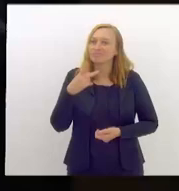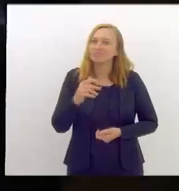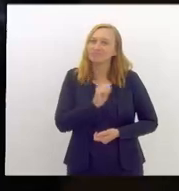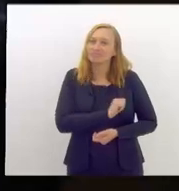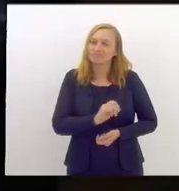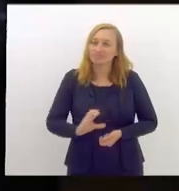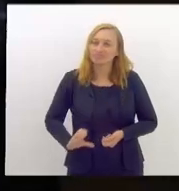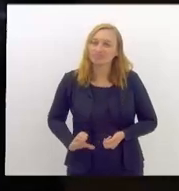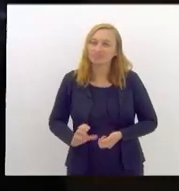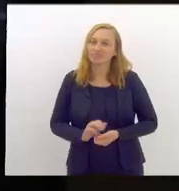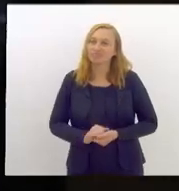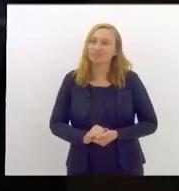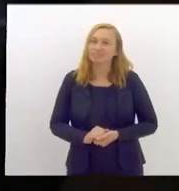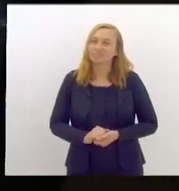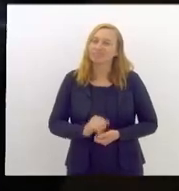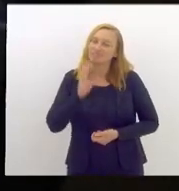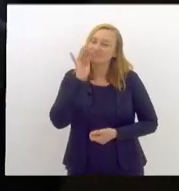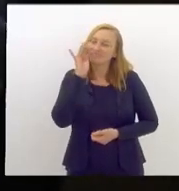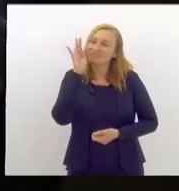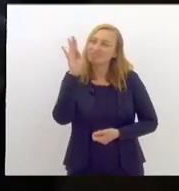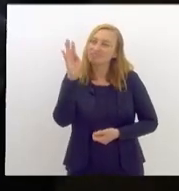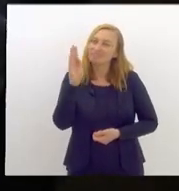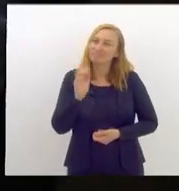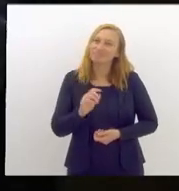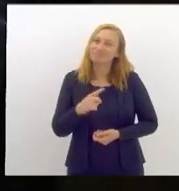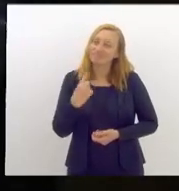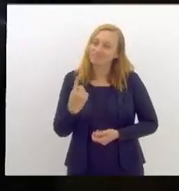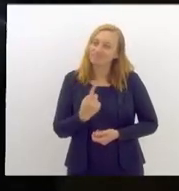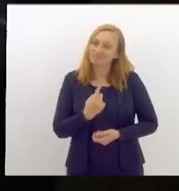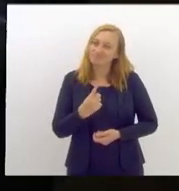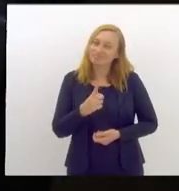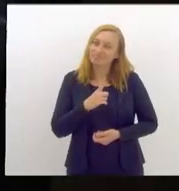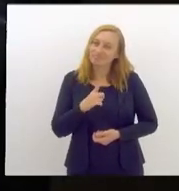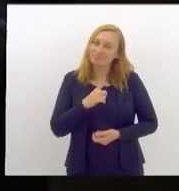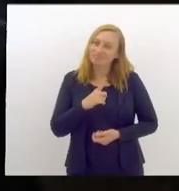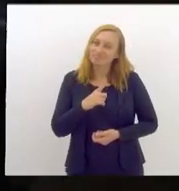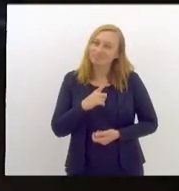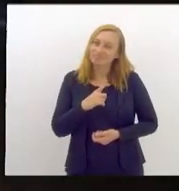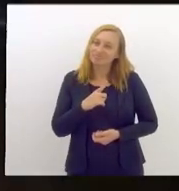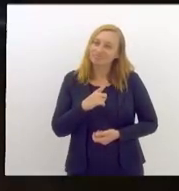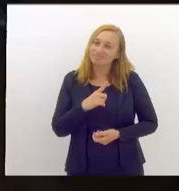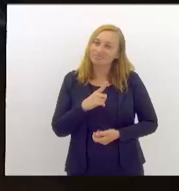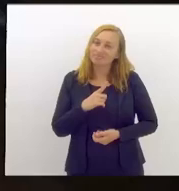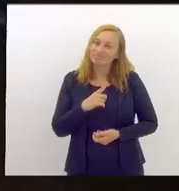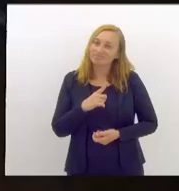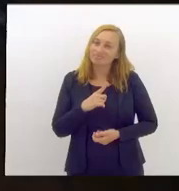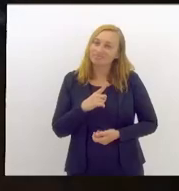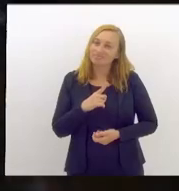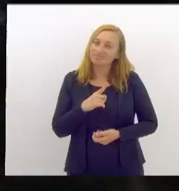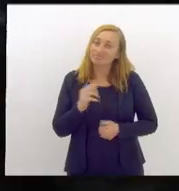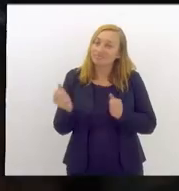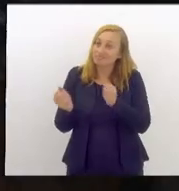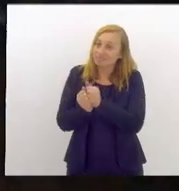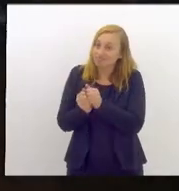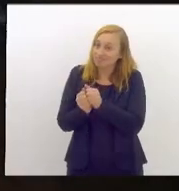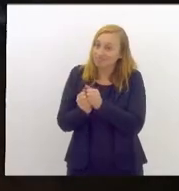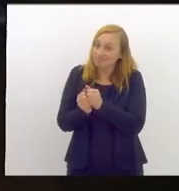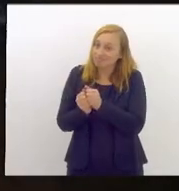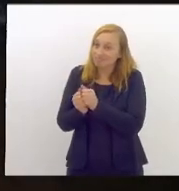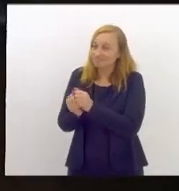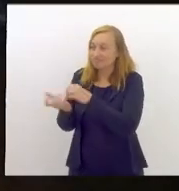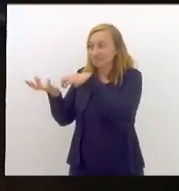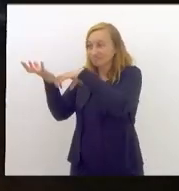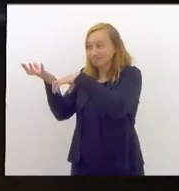André que o sonho que nós tínhamos era estamos juntos no Congresso